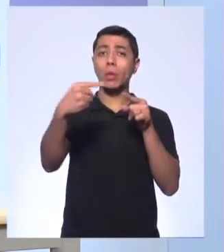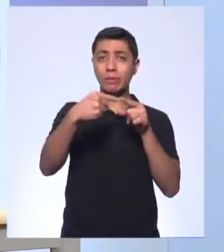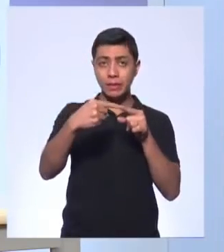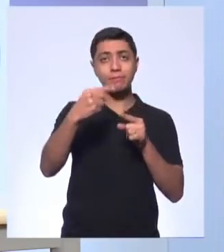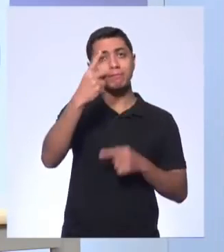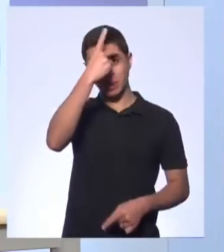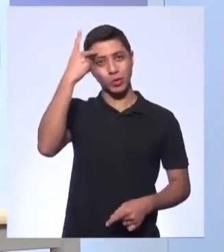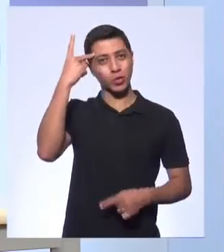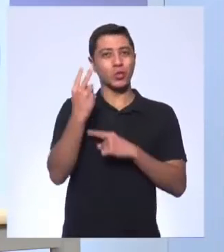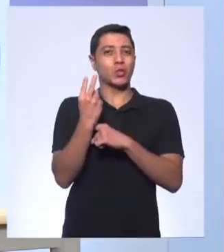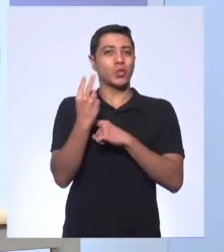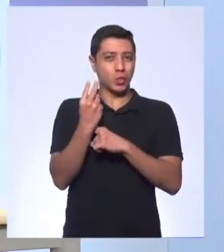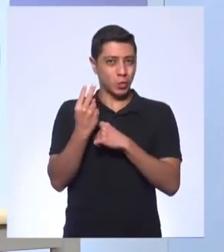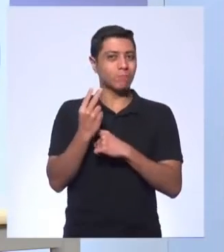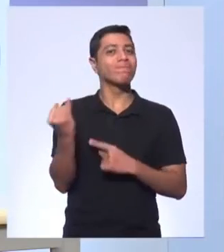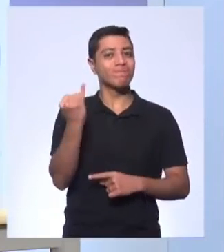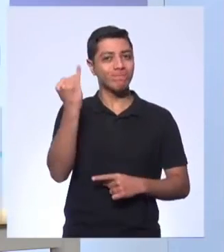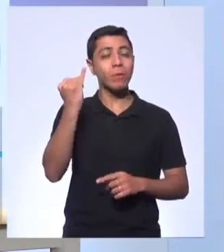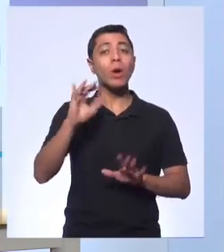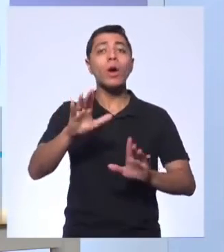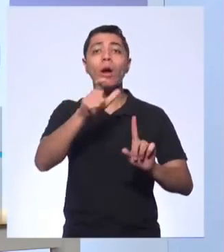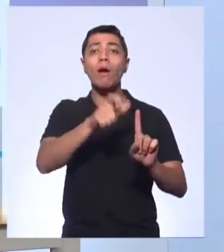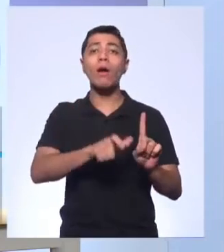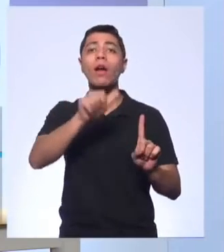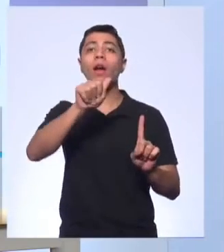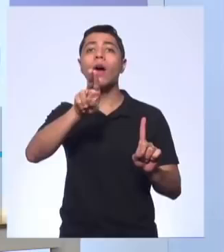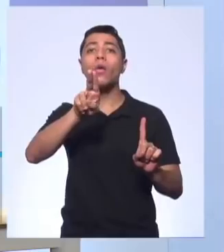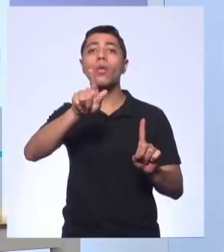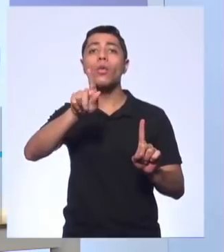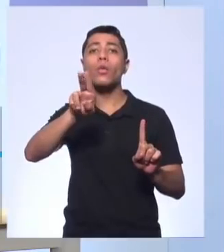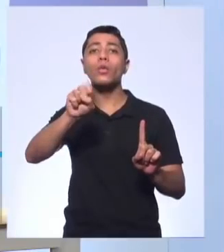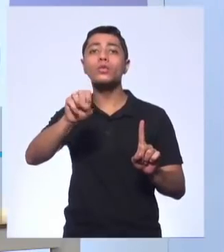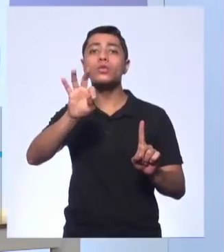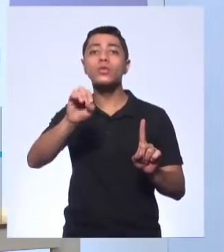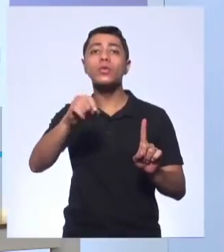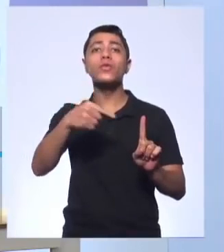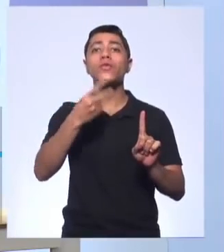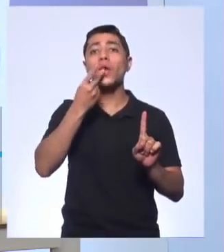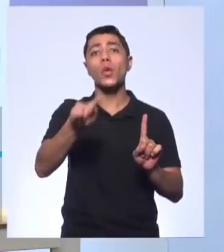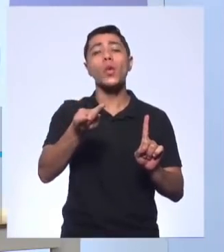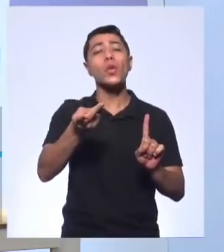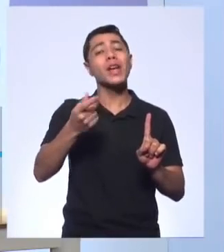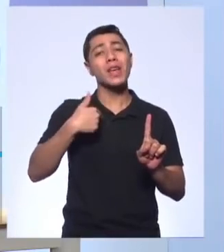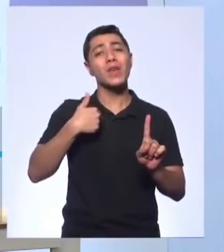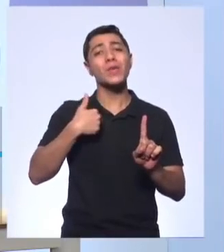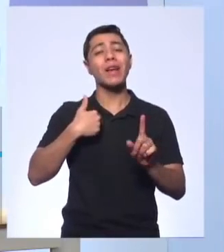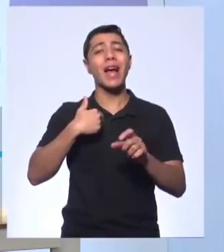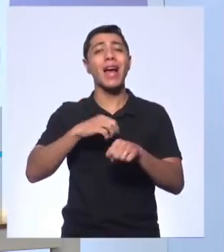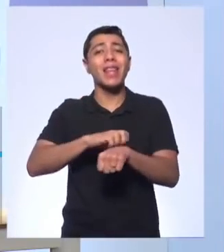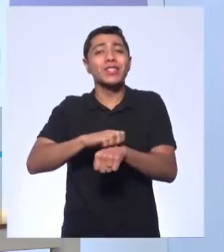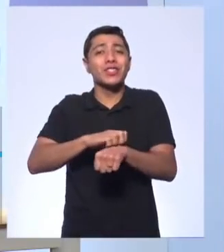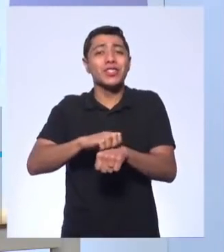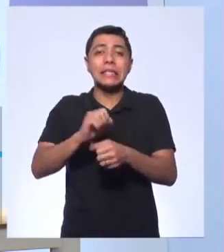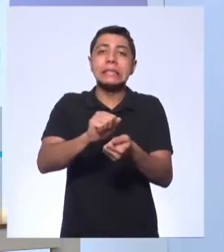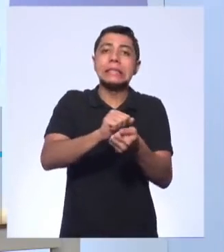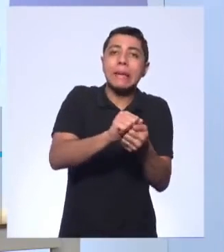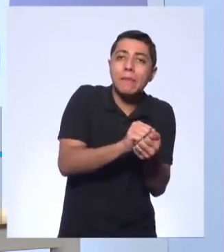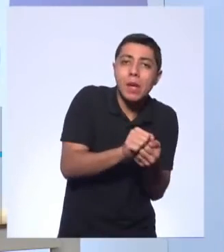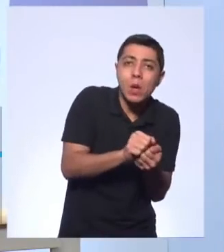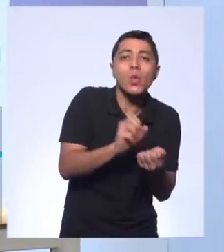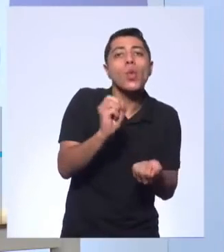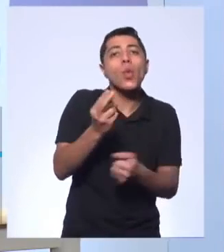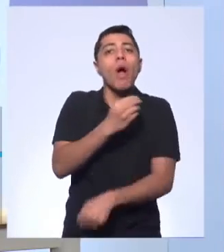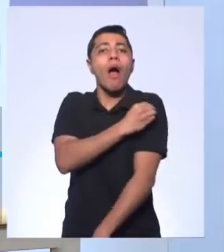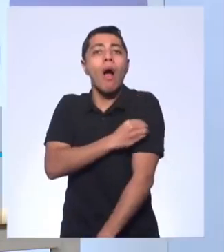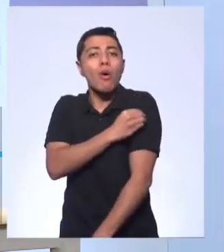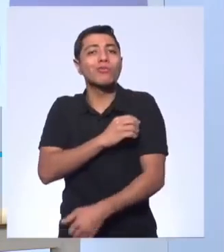sim, e que ele tem alergia a sabão e ao álcool em gel. Como ele faz? Uma pergunta que ele fez aqui, né? Como ele tem